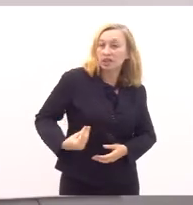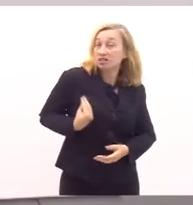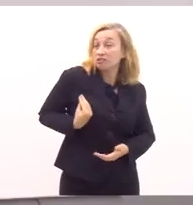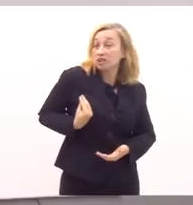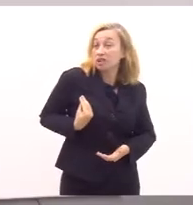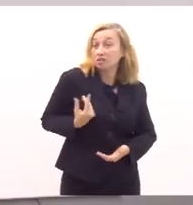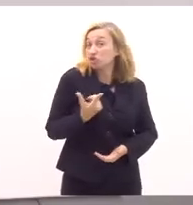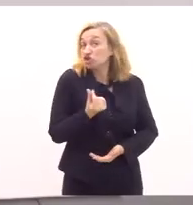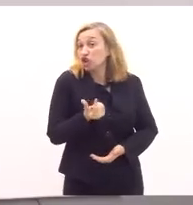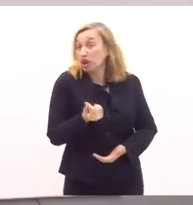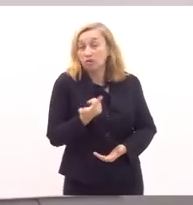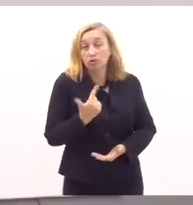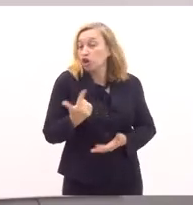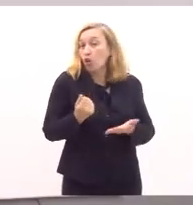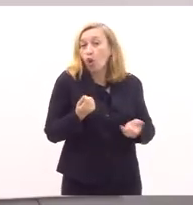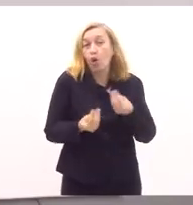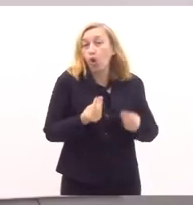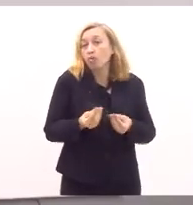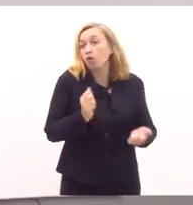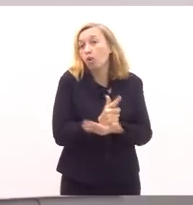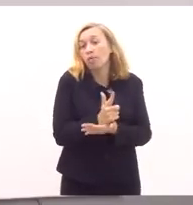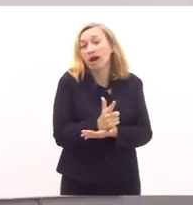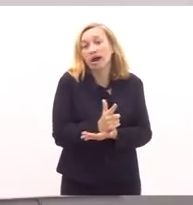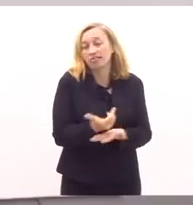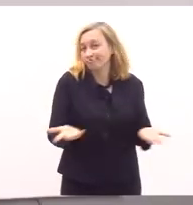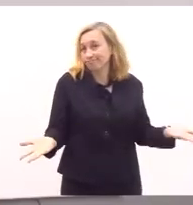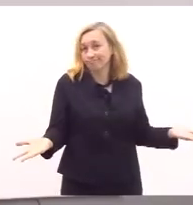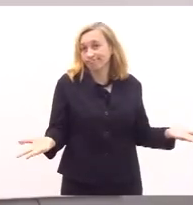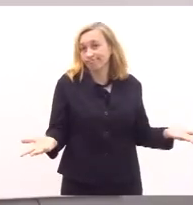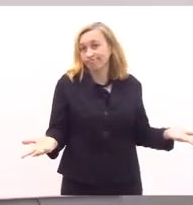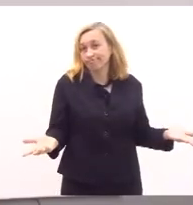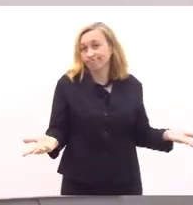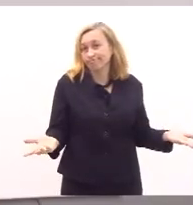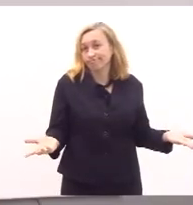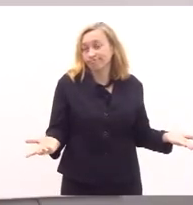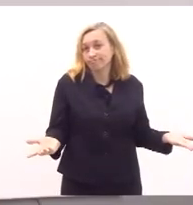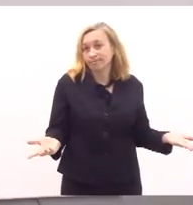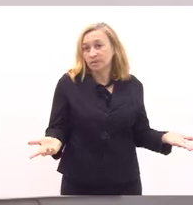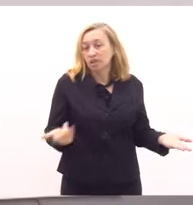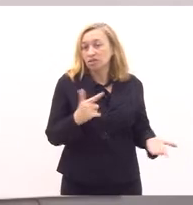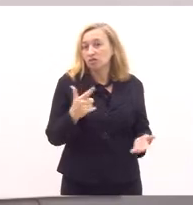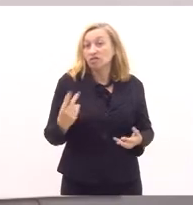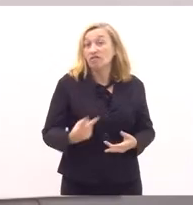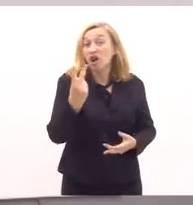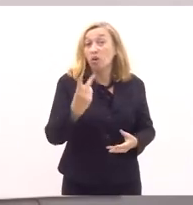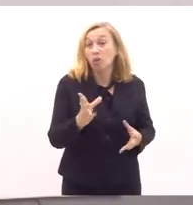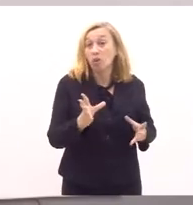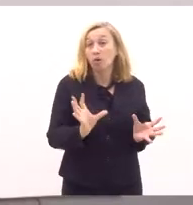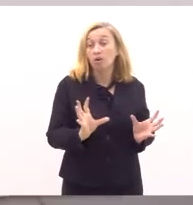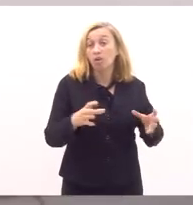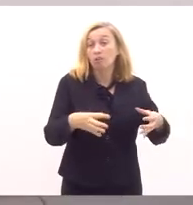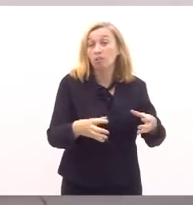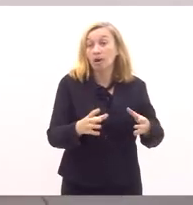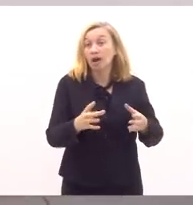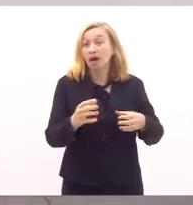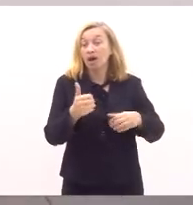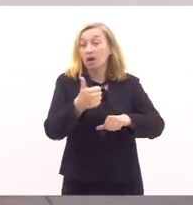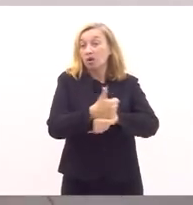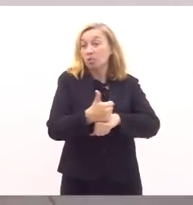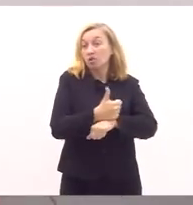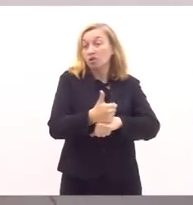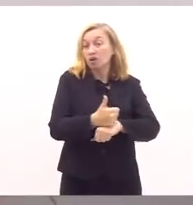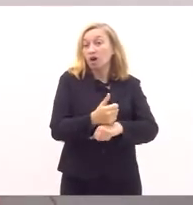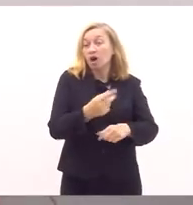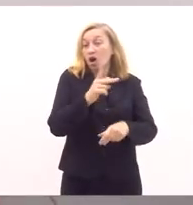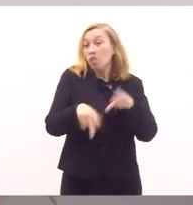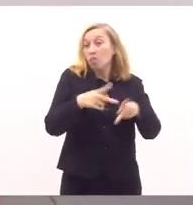não tiver dinheiro, não tem como comprar, se não tiver dignidade para as categorias mais basilares, porque é o povo que